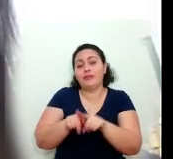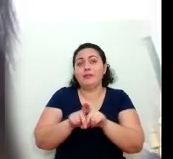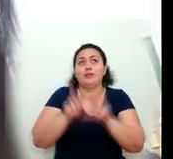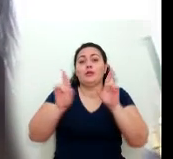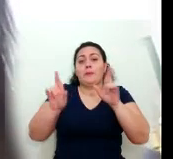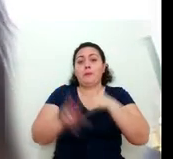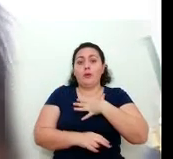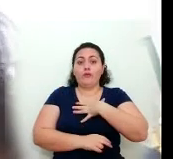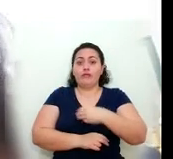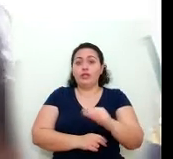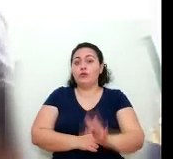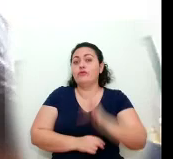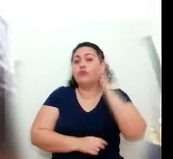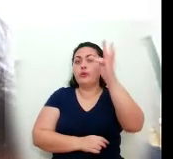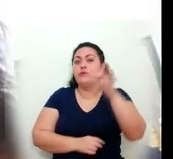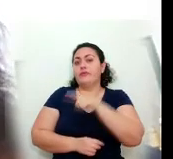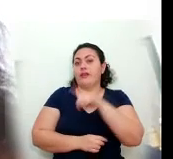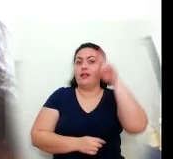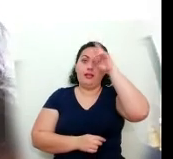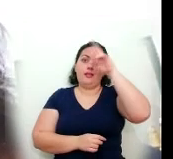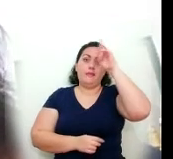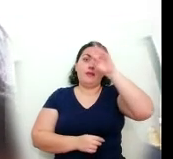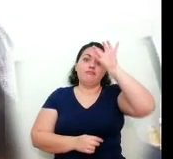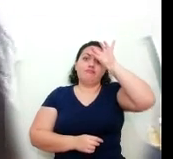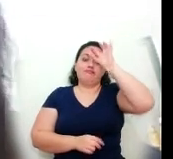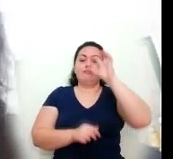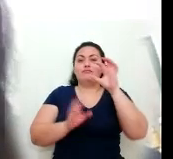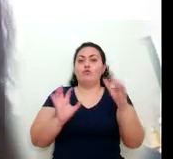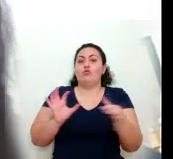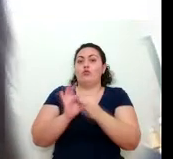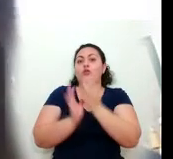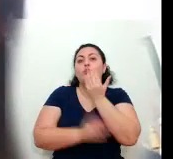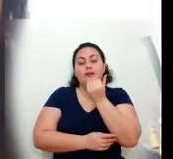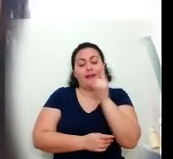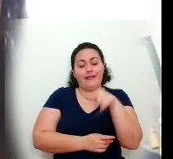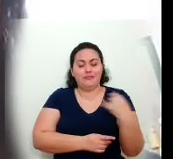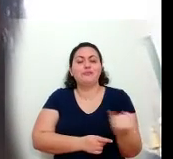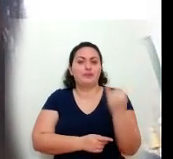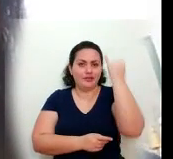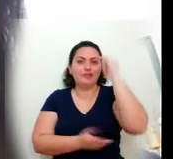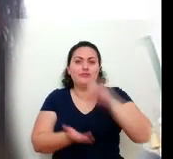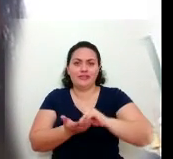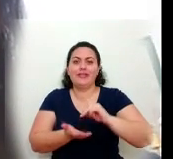lembrar, né? Ter essa memória afetiva ligada à alimentação. É uma coisa super